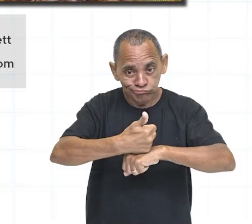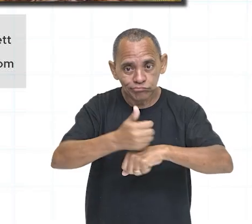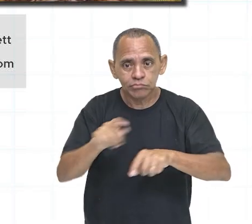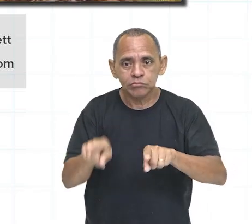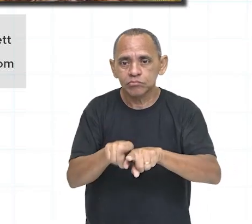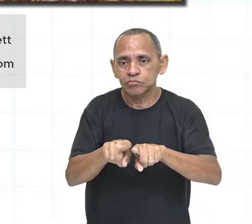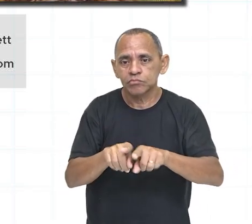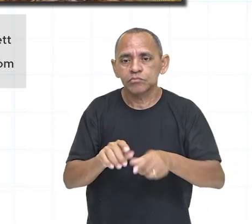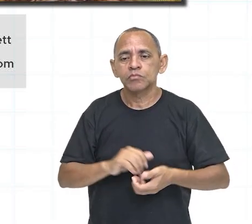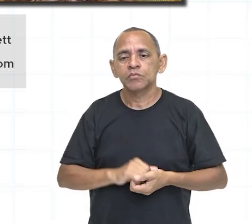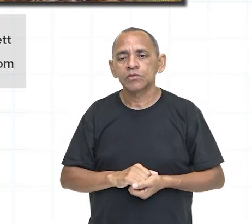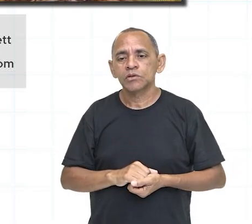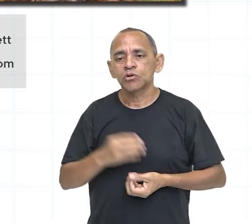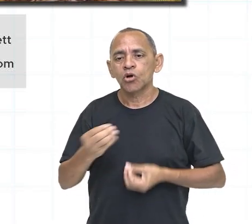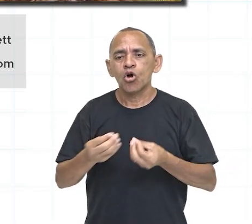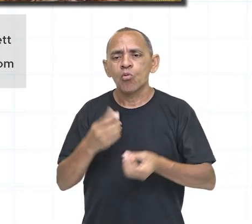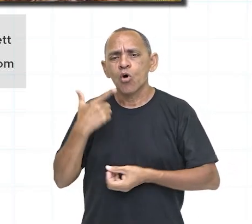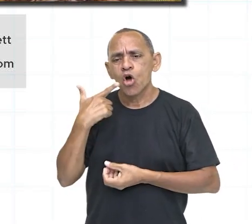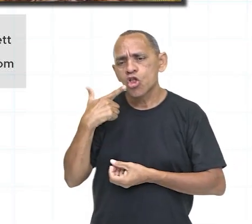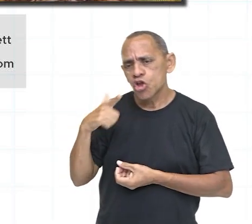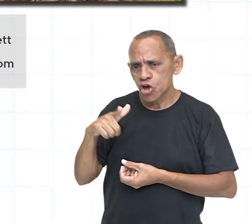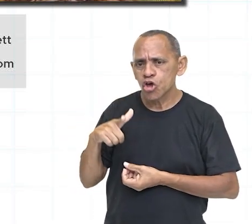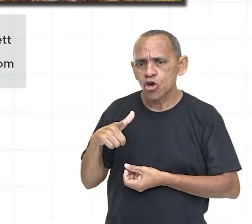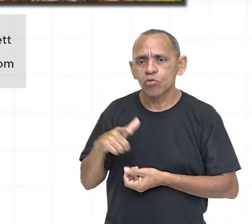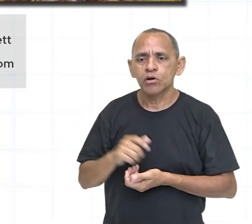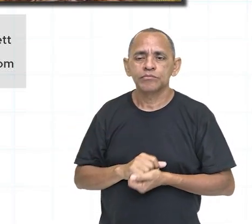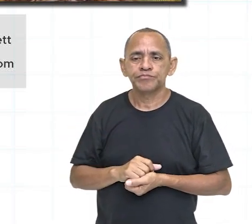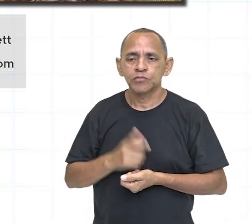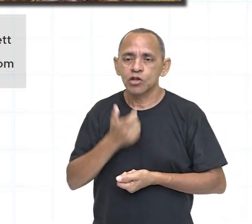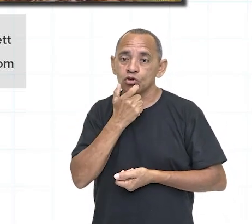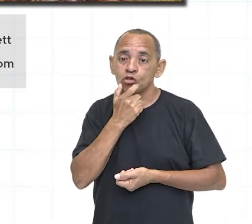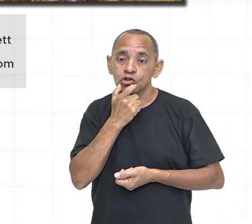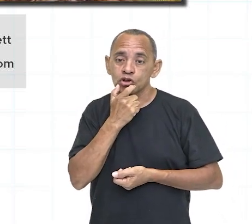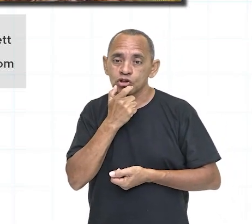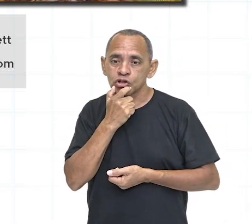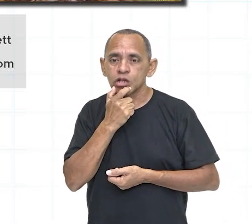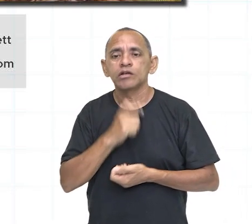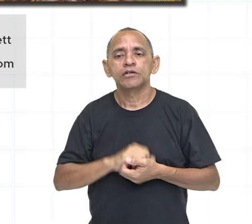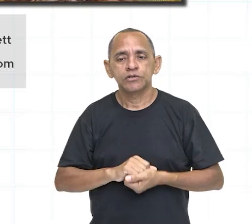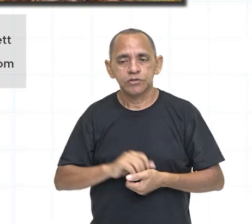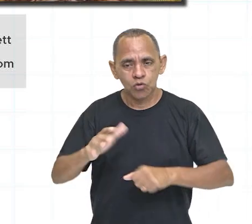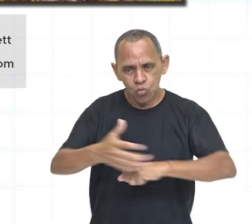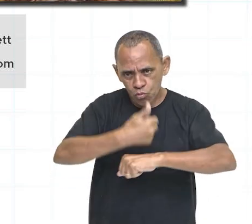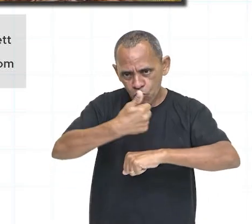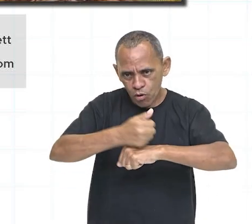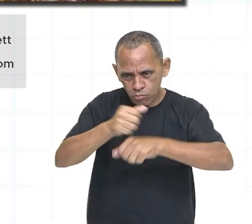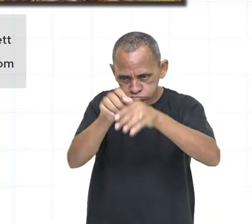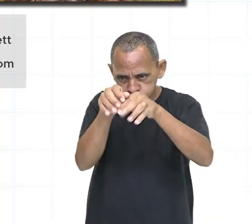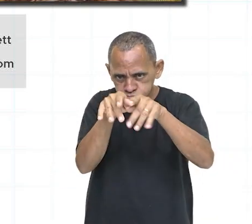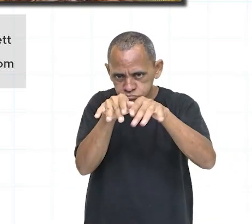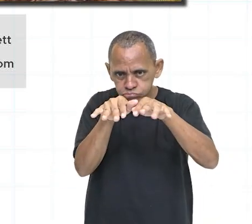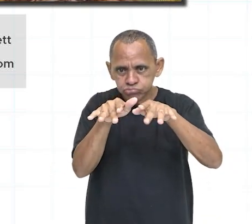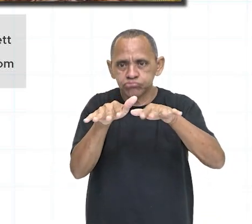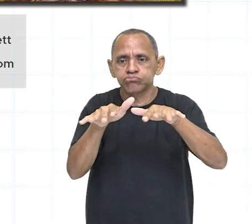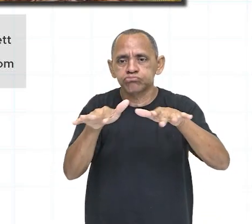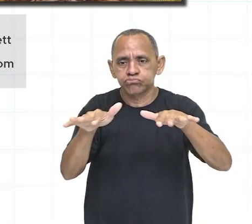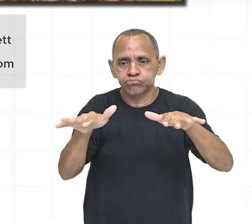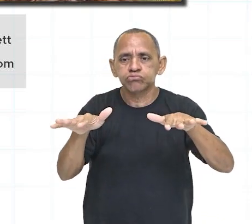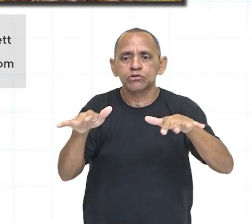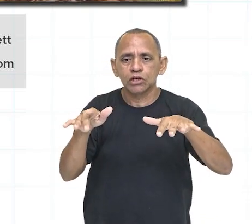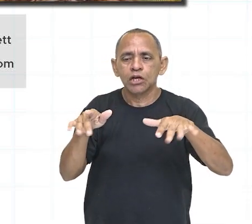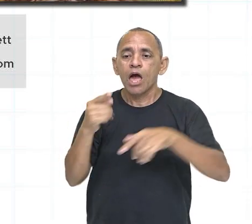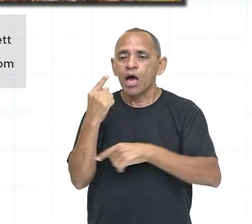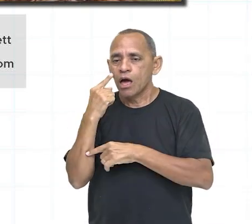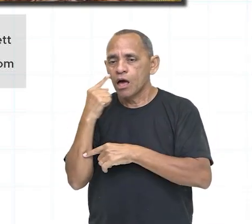também a língua inglesa foi se expandindo devagarinho. E aqui nessa imagem você pode observar também,